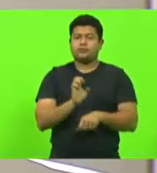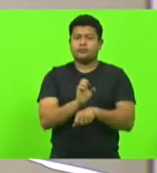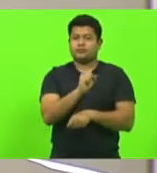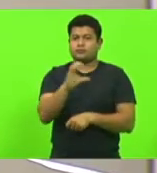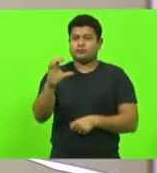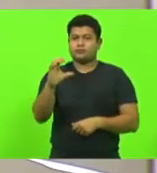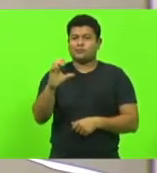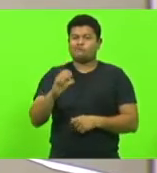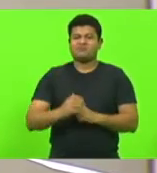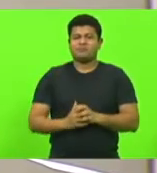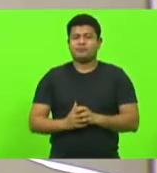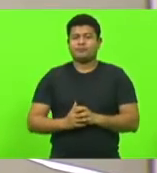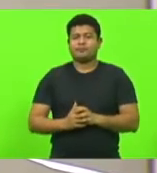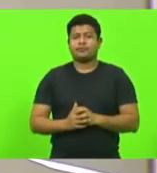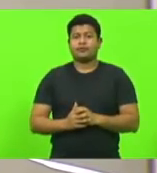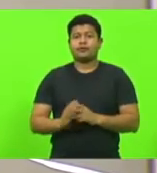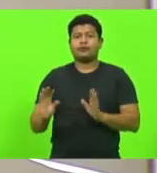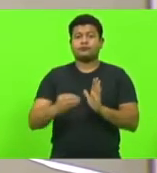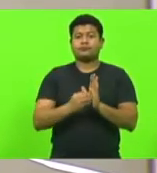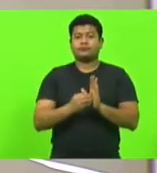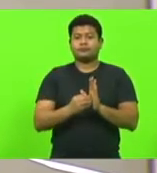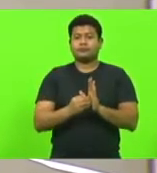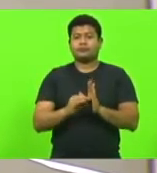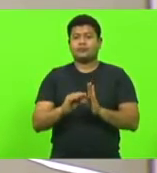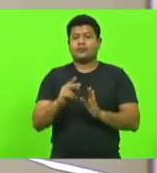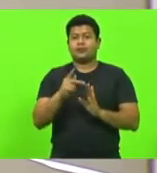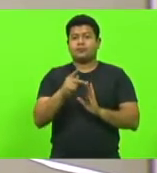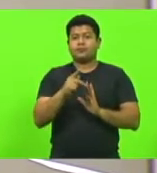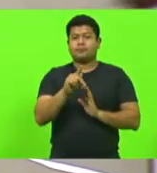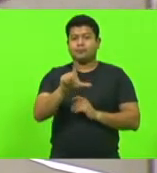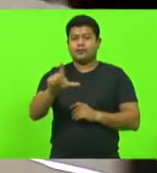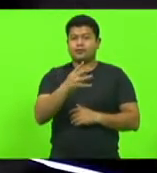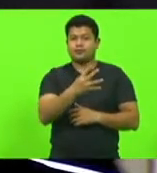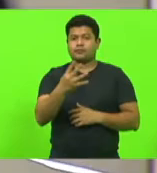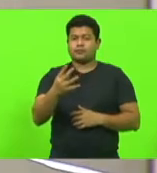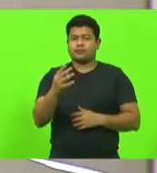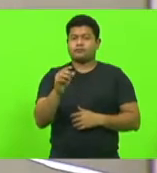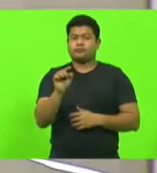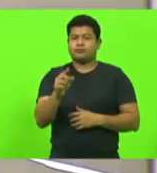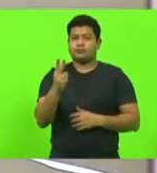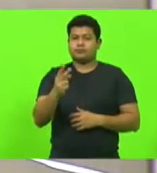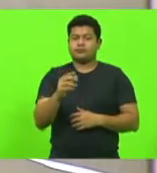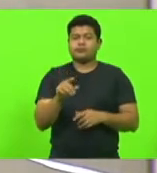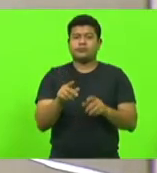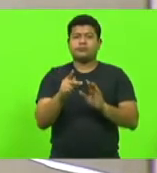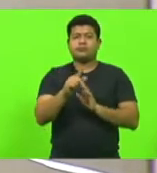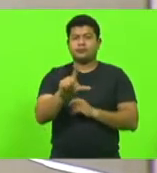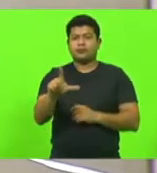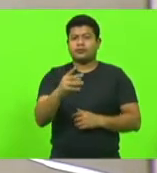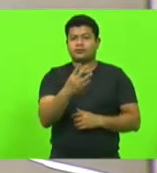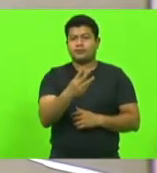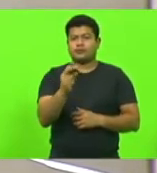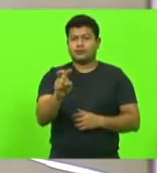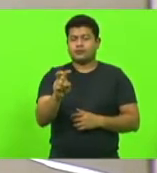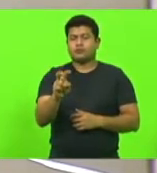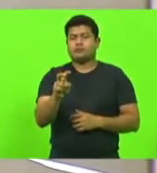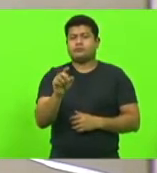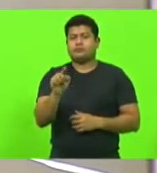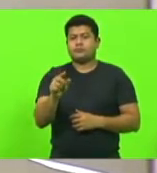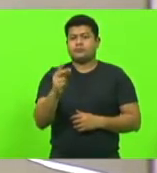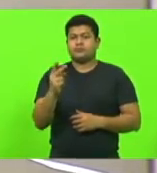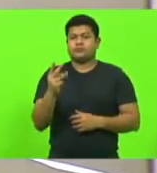Dentro deste projeto foram apensados PL 44.2, PL 45.3 e PL